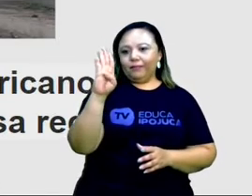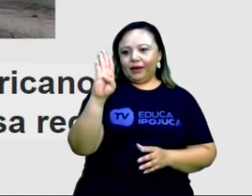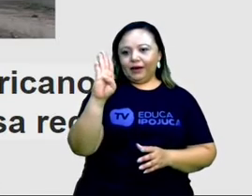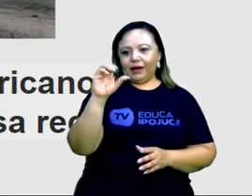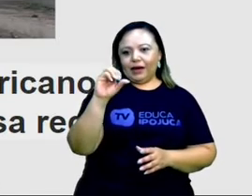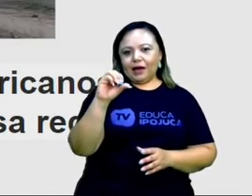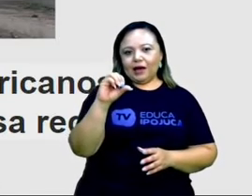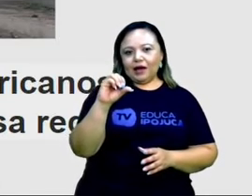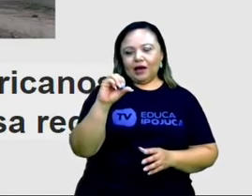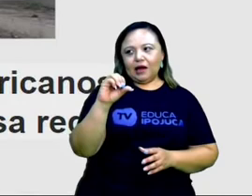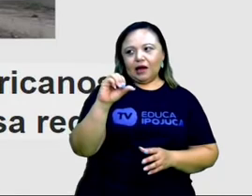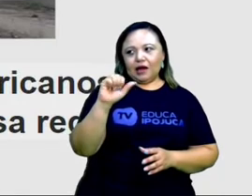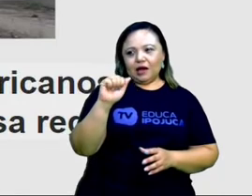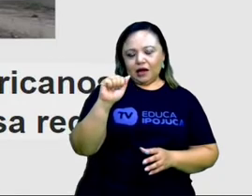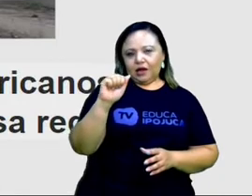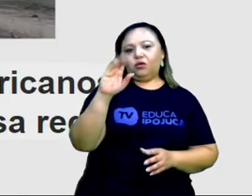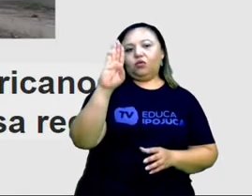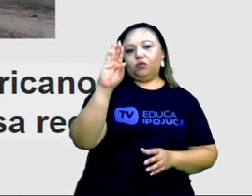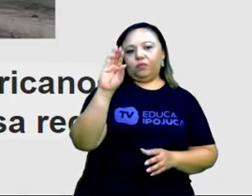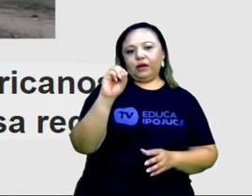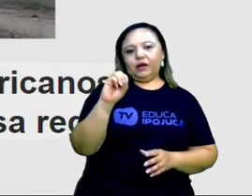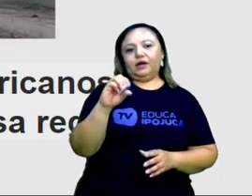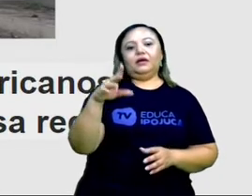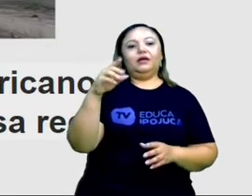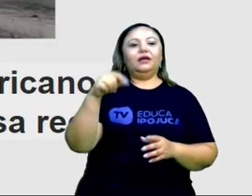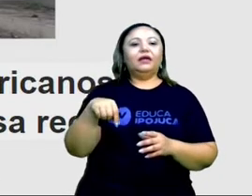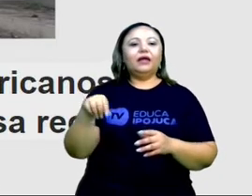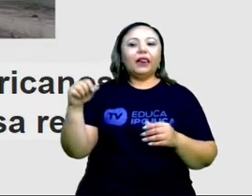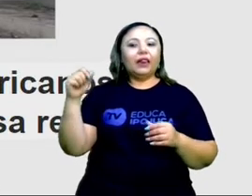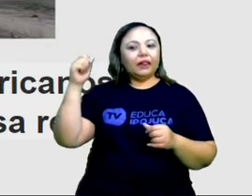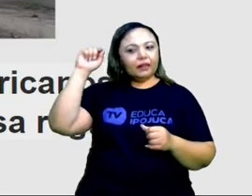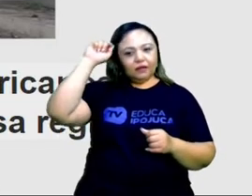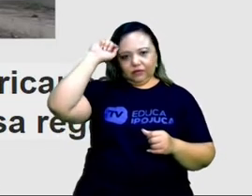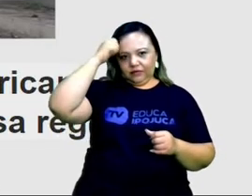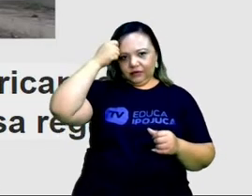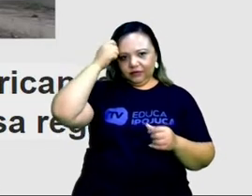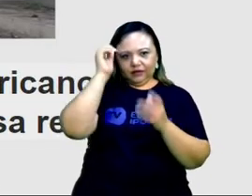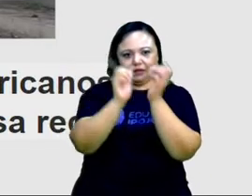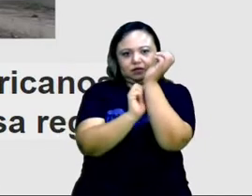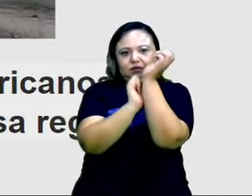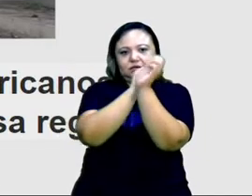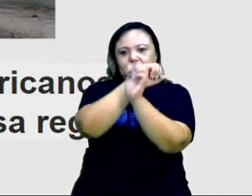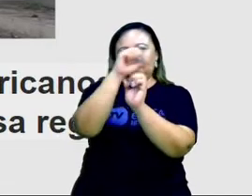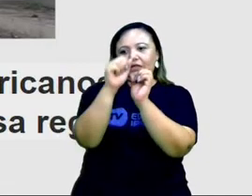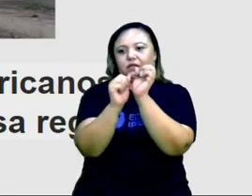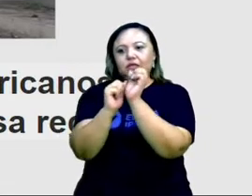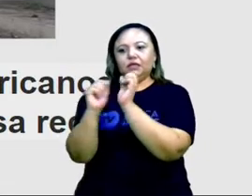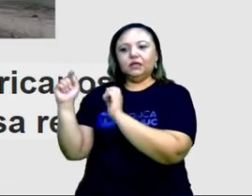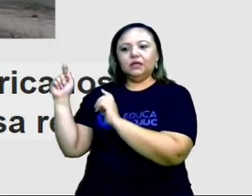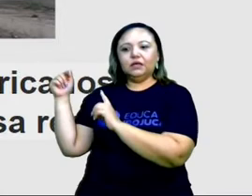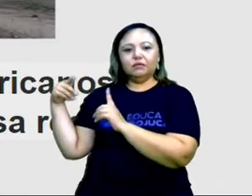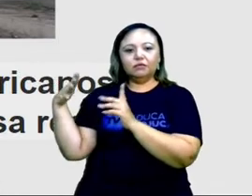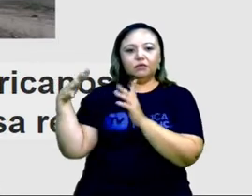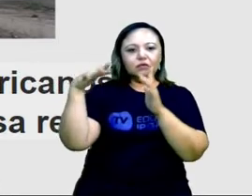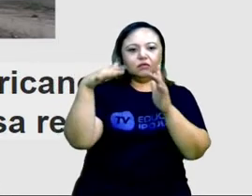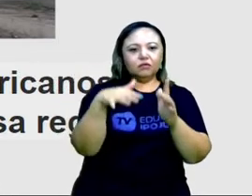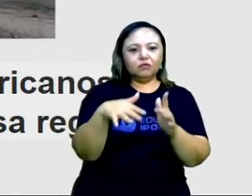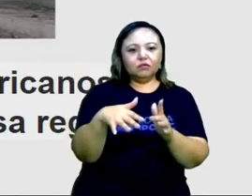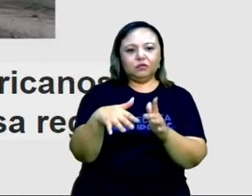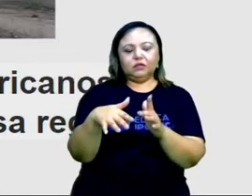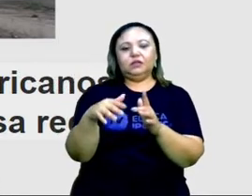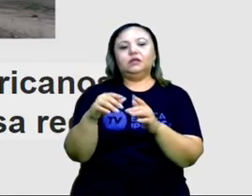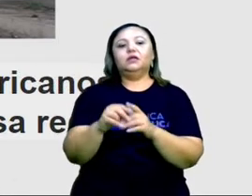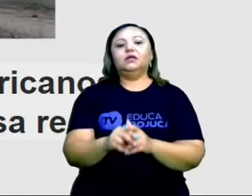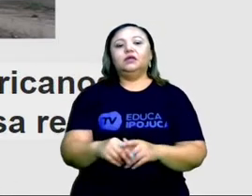pelos africanos, representa a resistência africana em nossa região. Ou